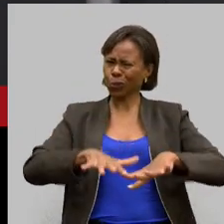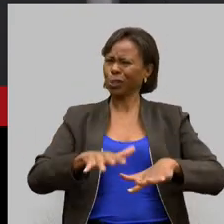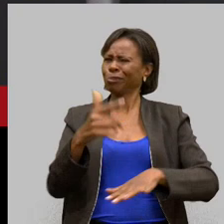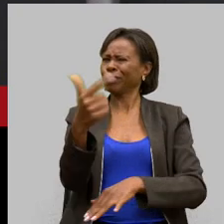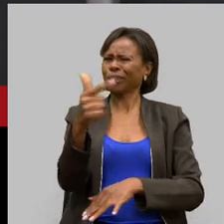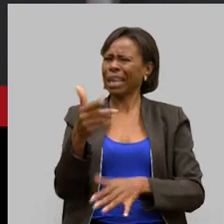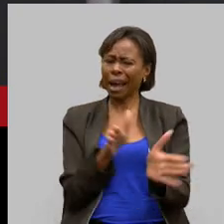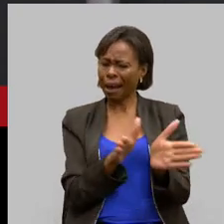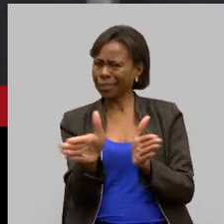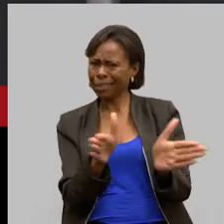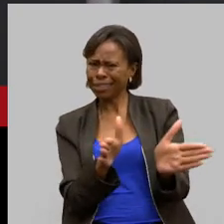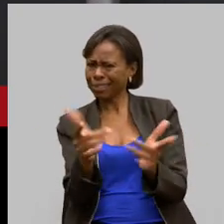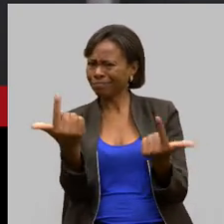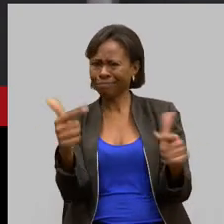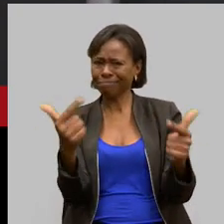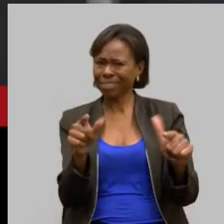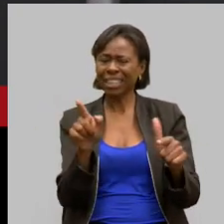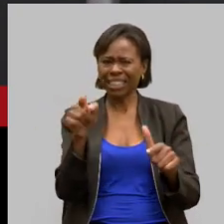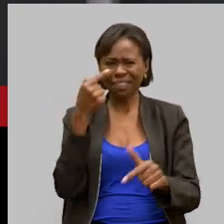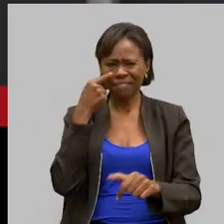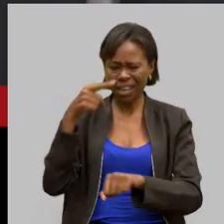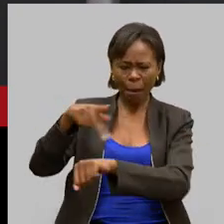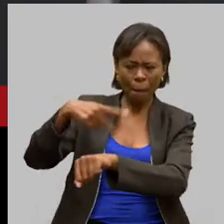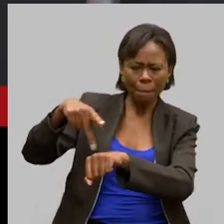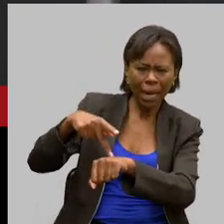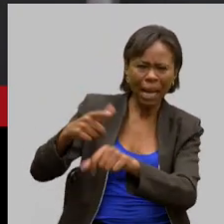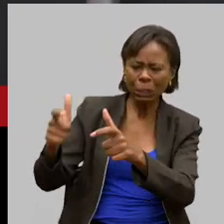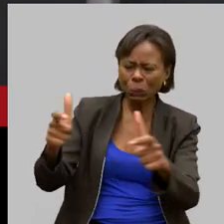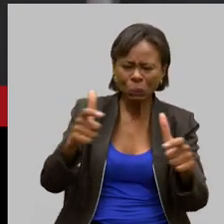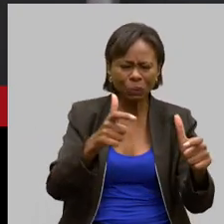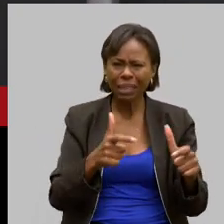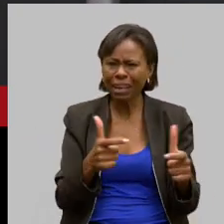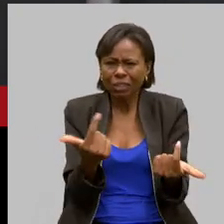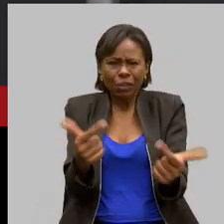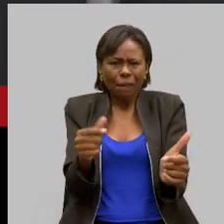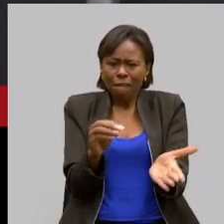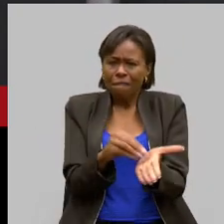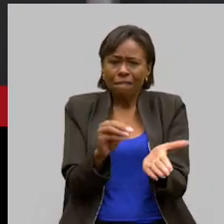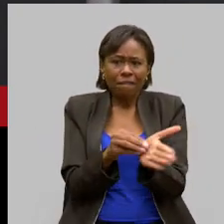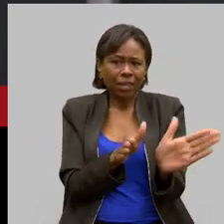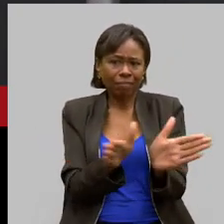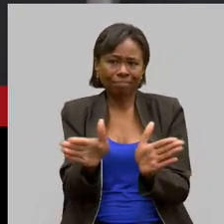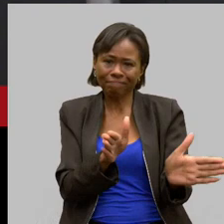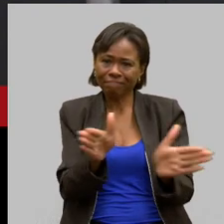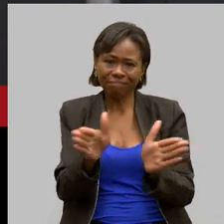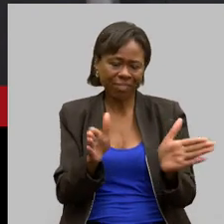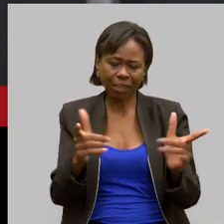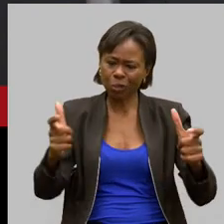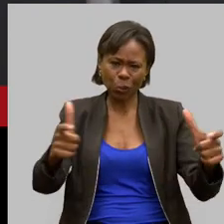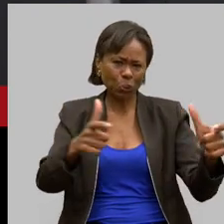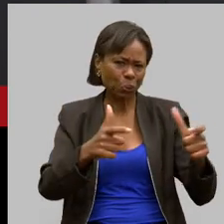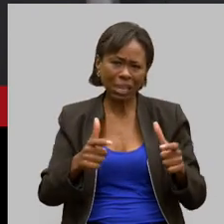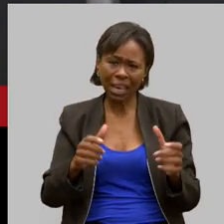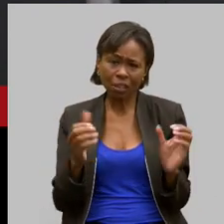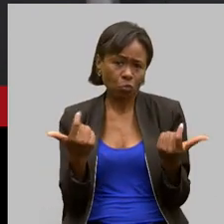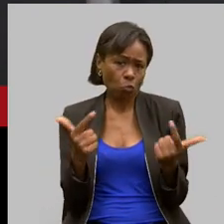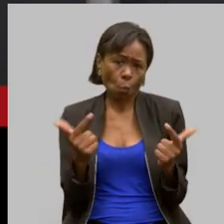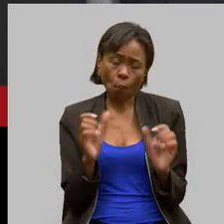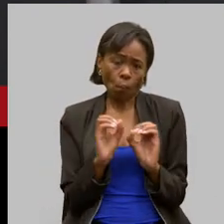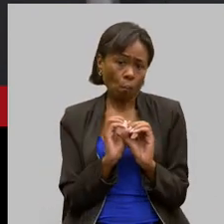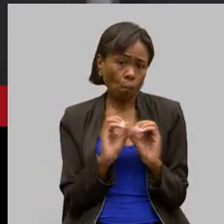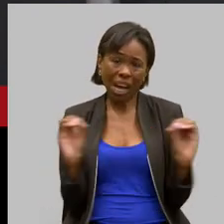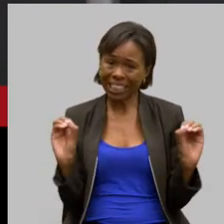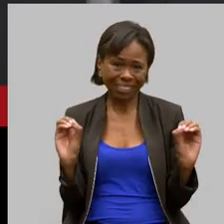vê os espaços públicos as Praças e os parques totalmente sem acessibilidade totalmente sem garantia de que ela